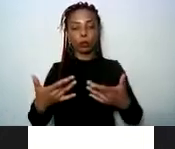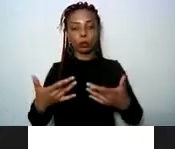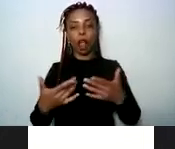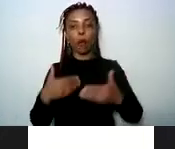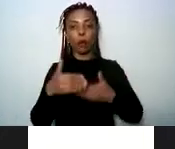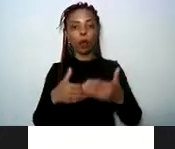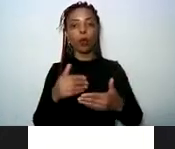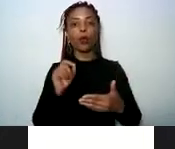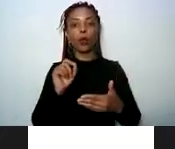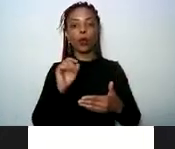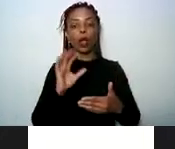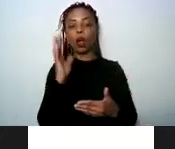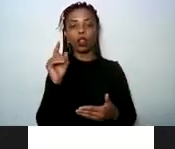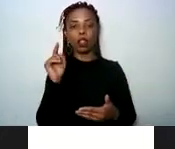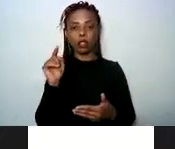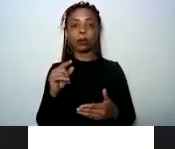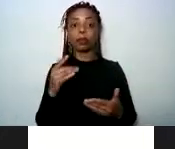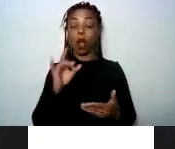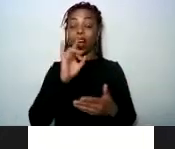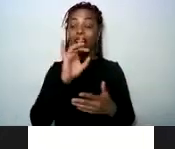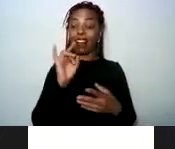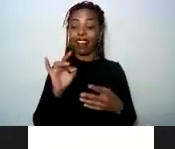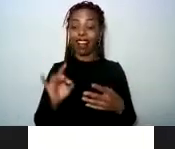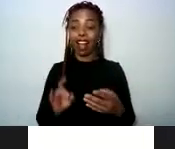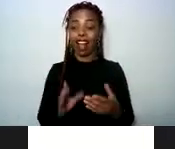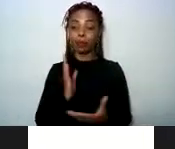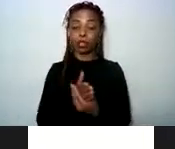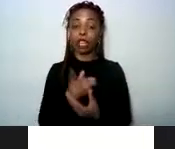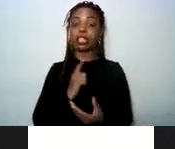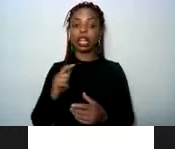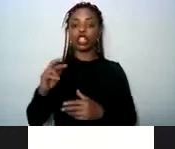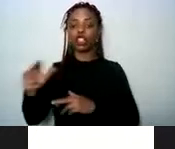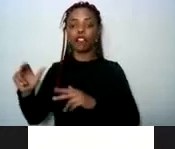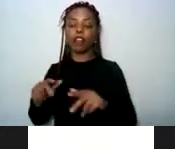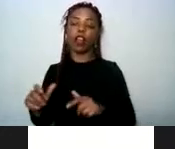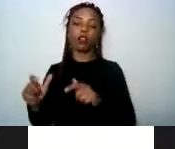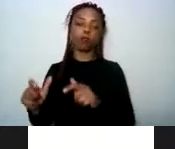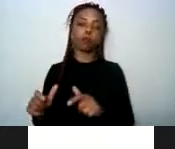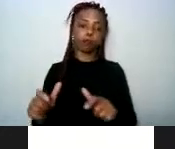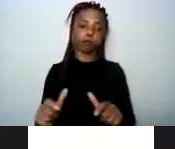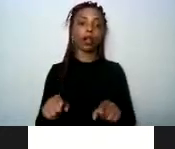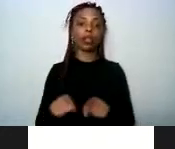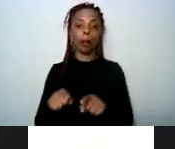entender que cada processo ocorre em um órgão diferente, em uma situação diferente,